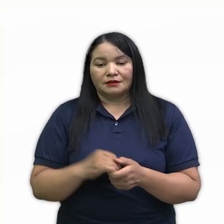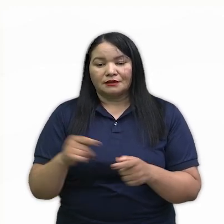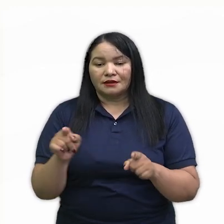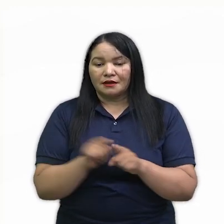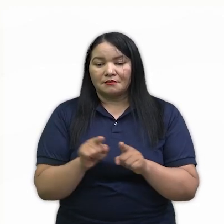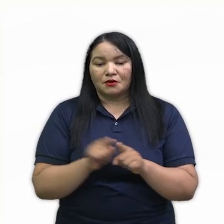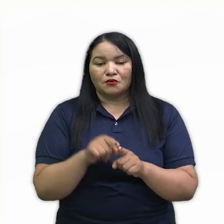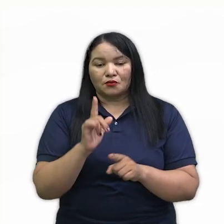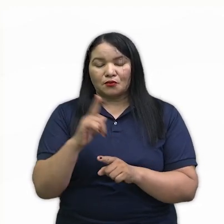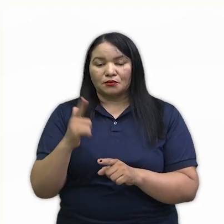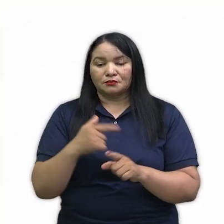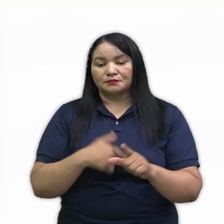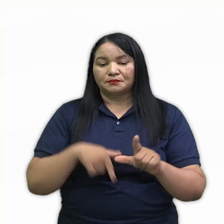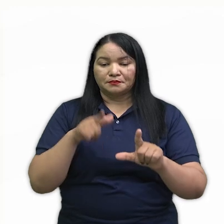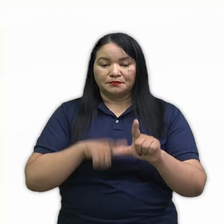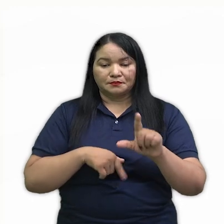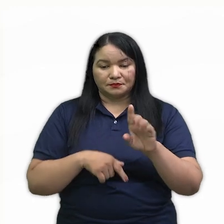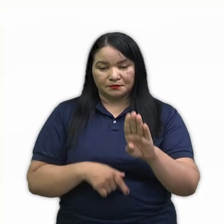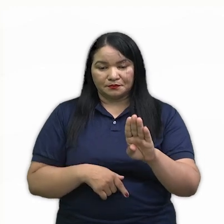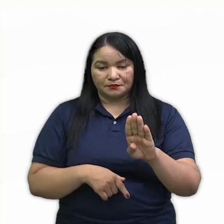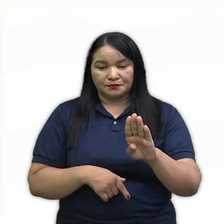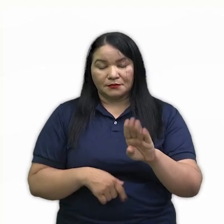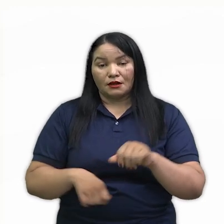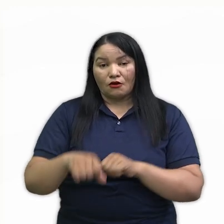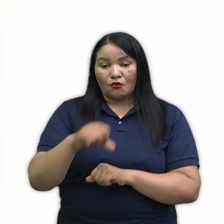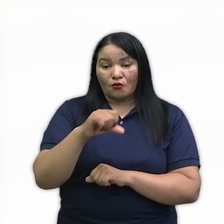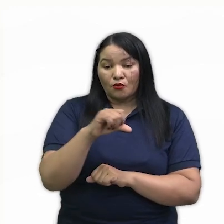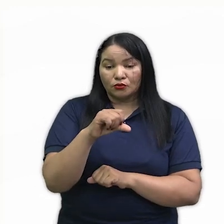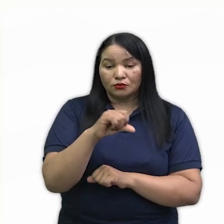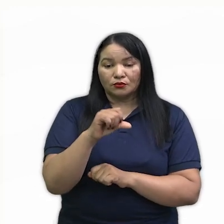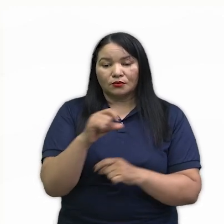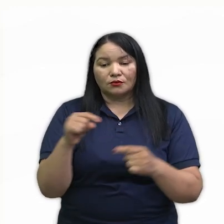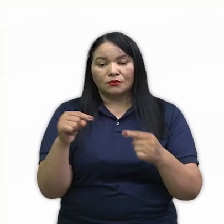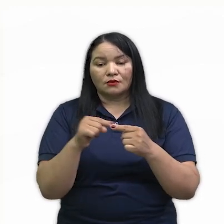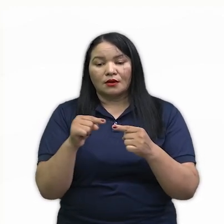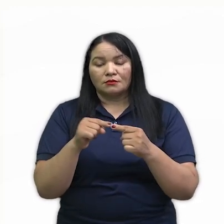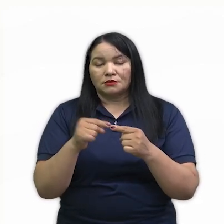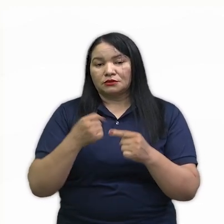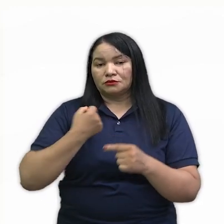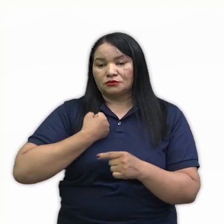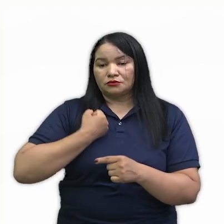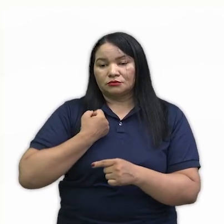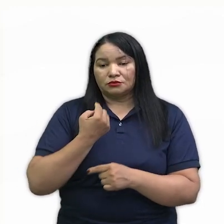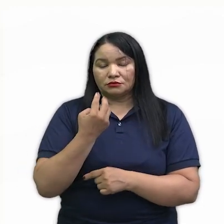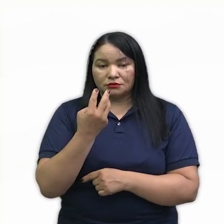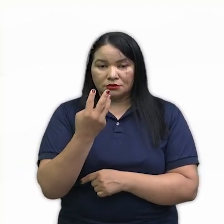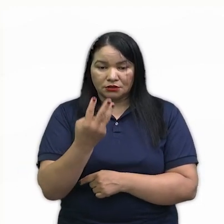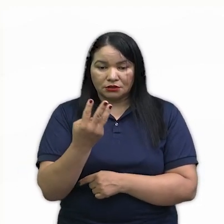B, letra B. O nono termo corresponde ao número